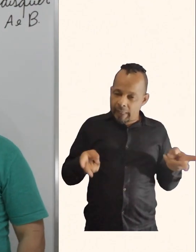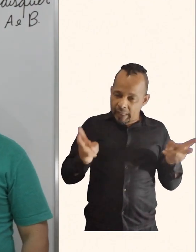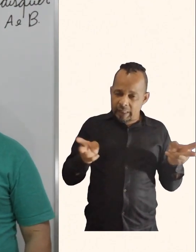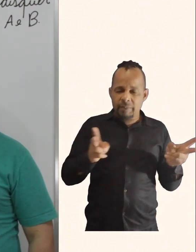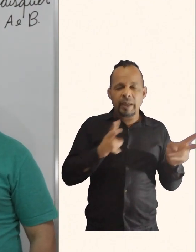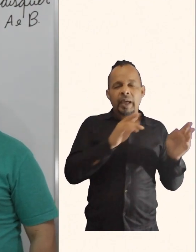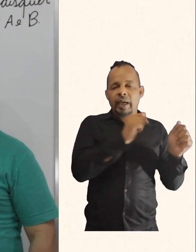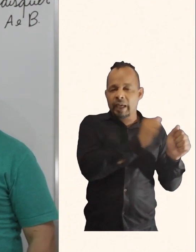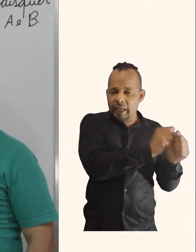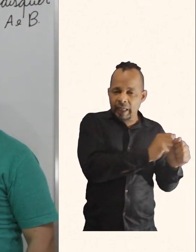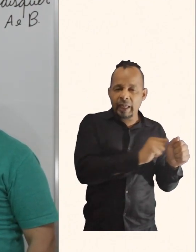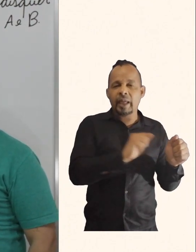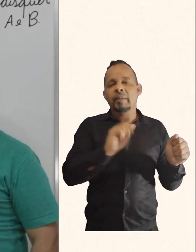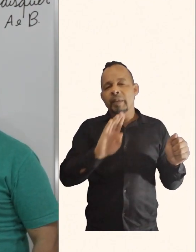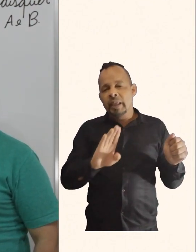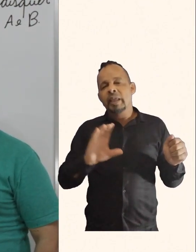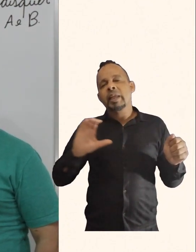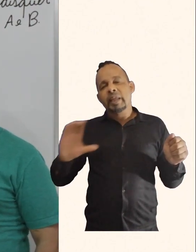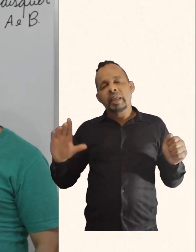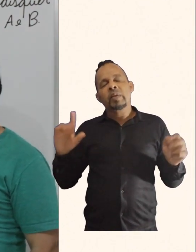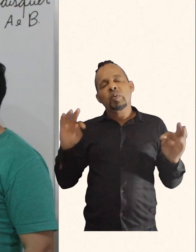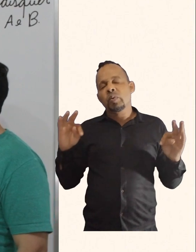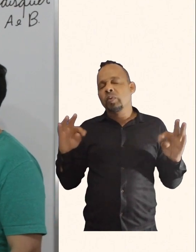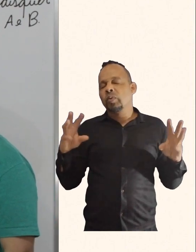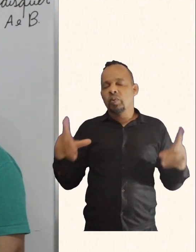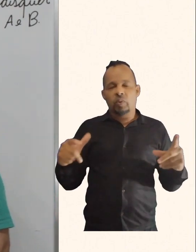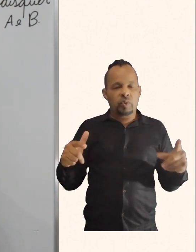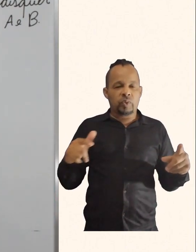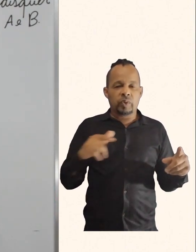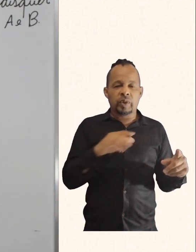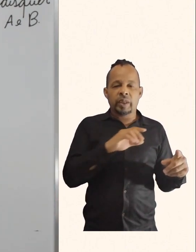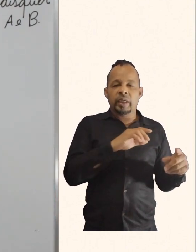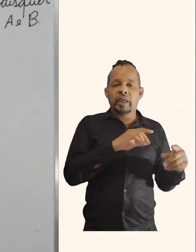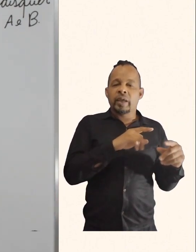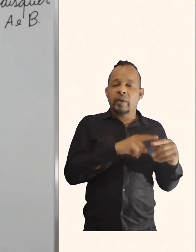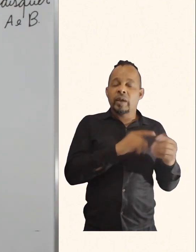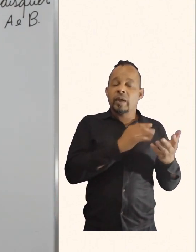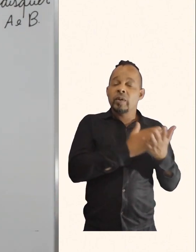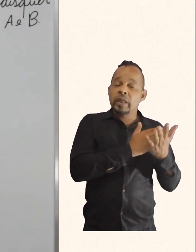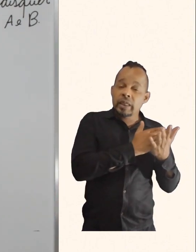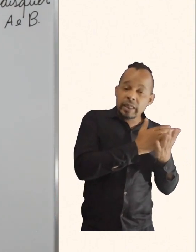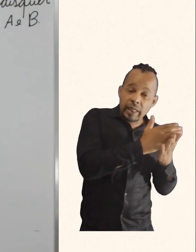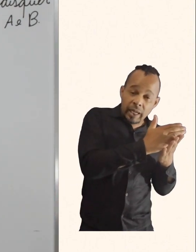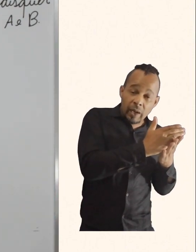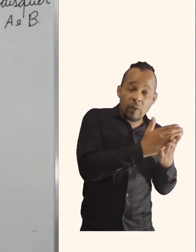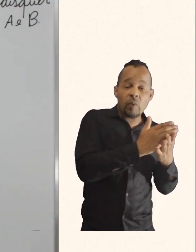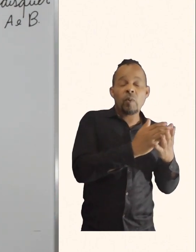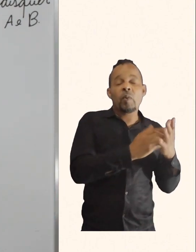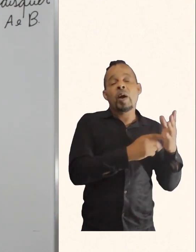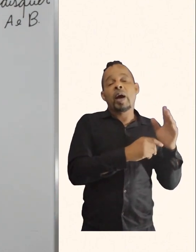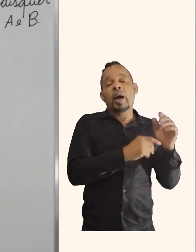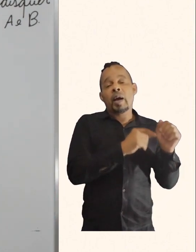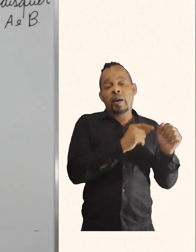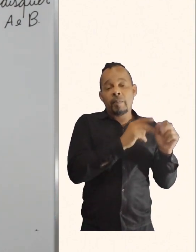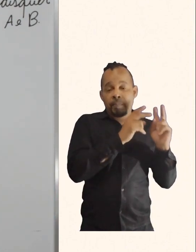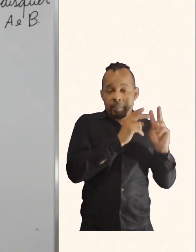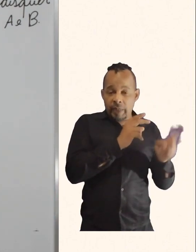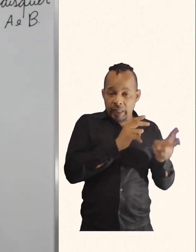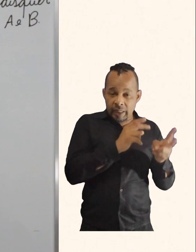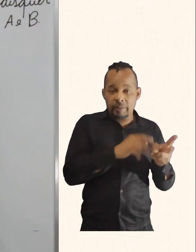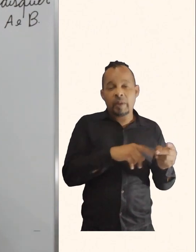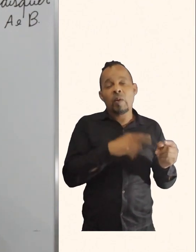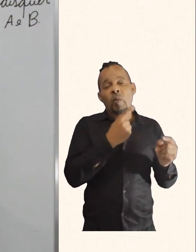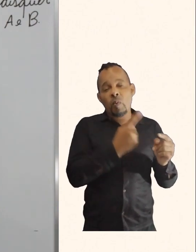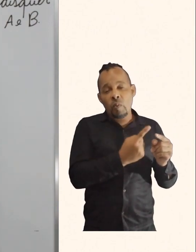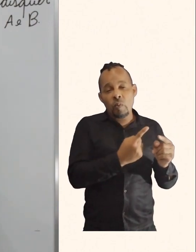estados deste sistema, ok? Então, ela é a mesma no instante inicial, no